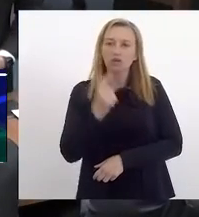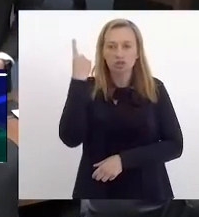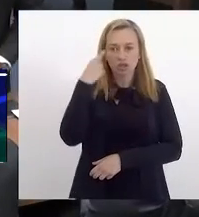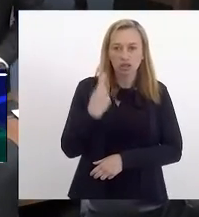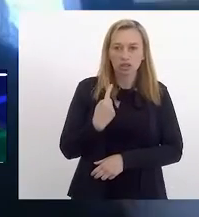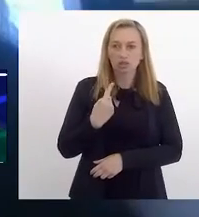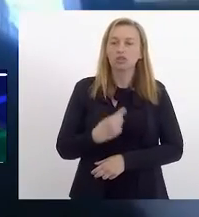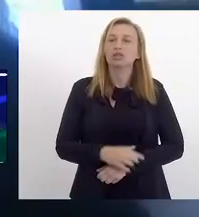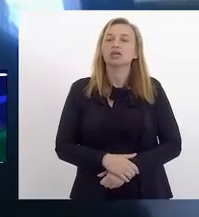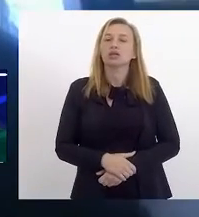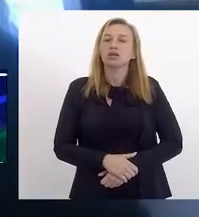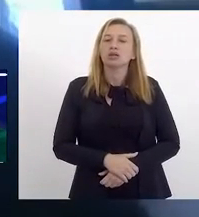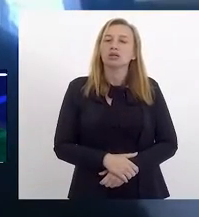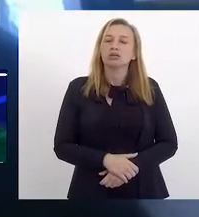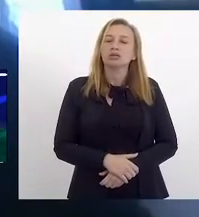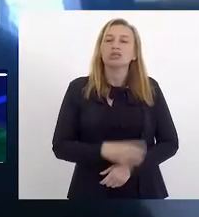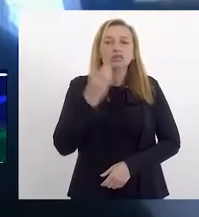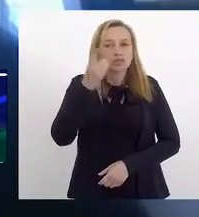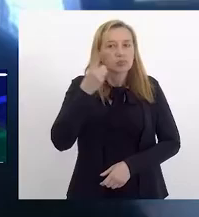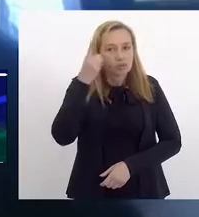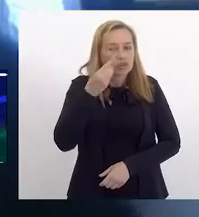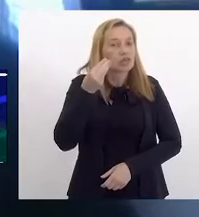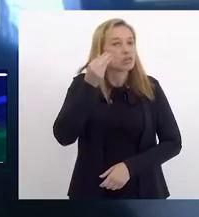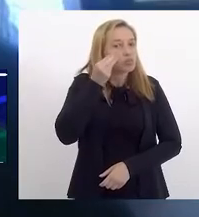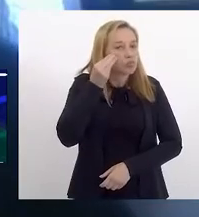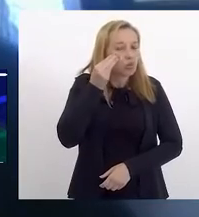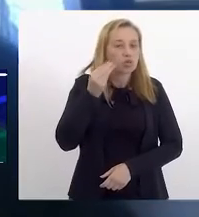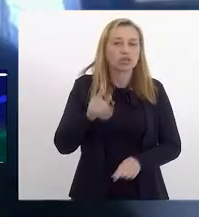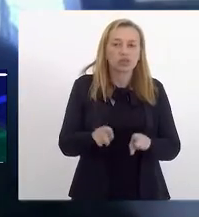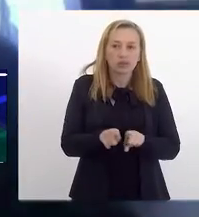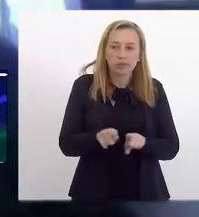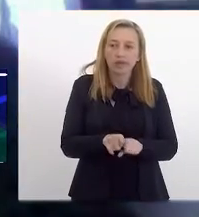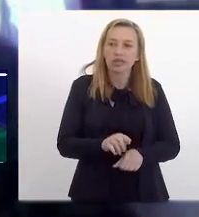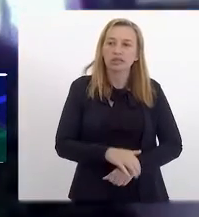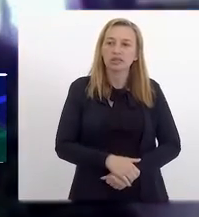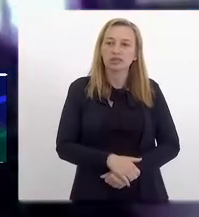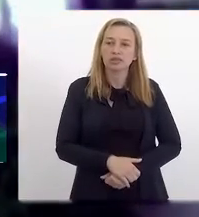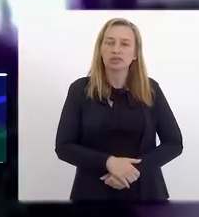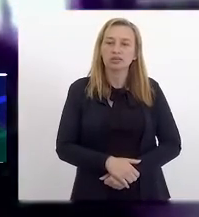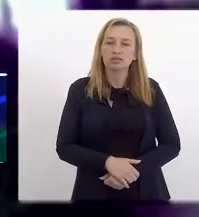Monteiro, né, deputada Mônica Francisco,